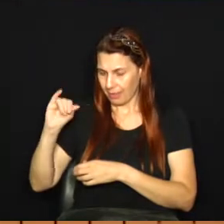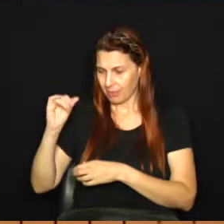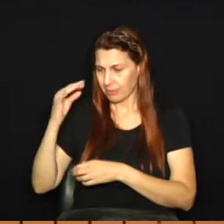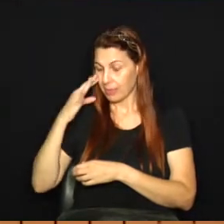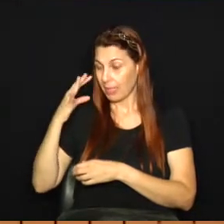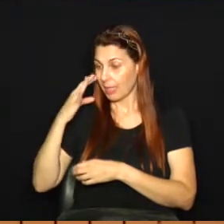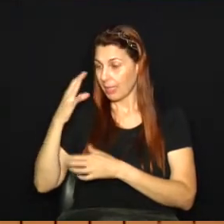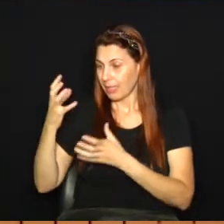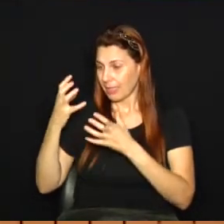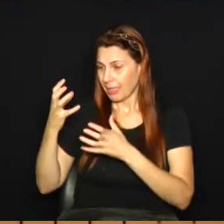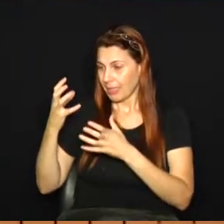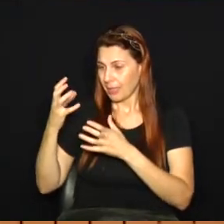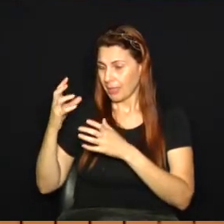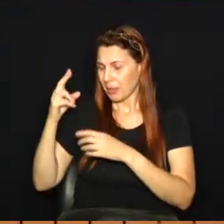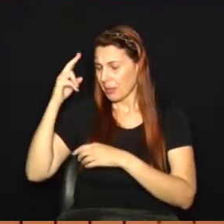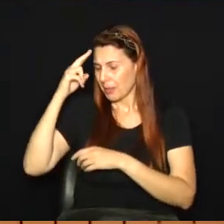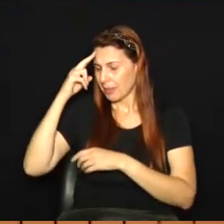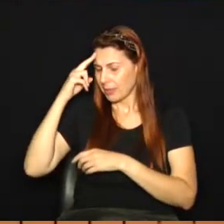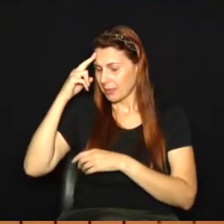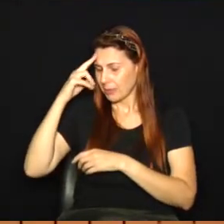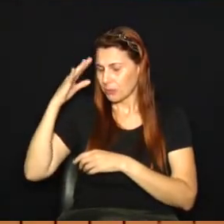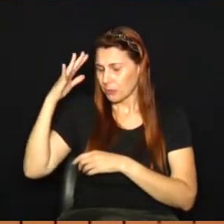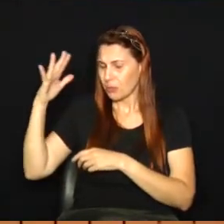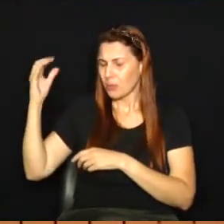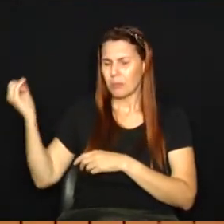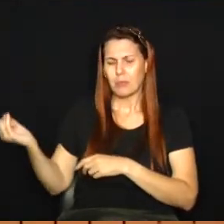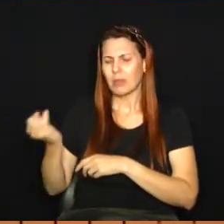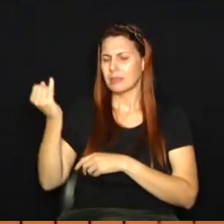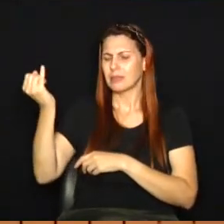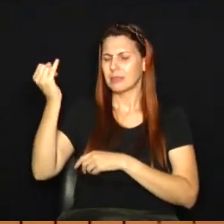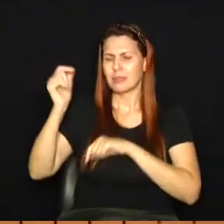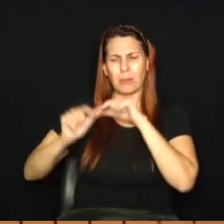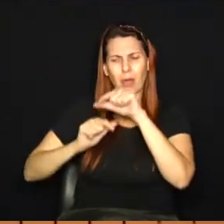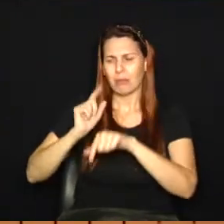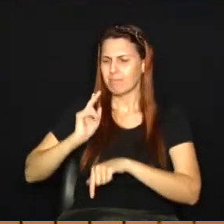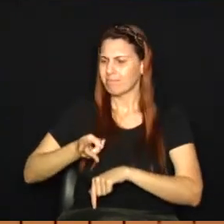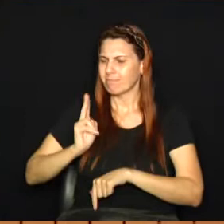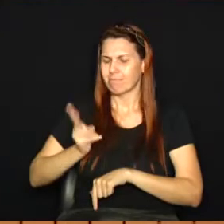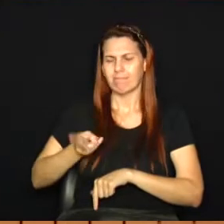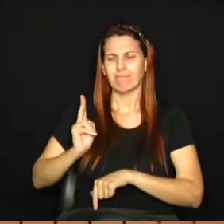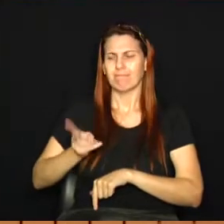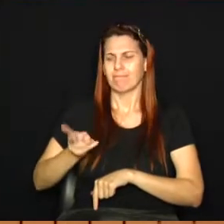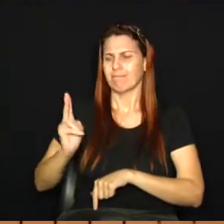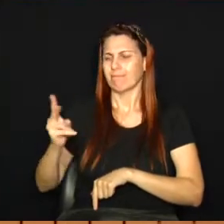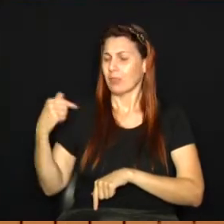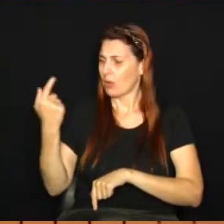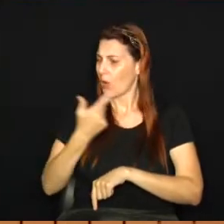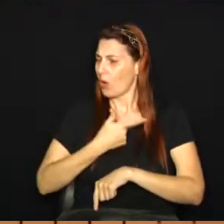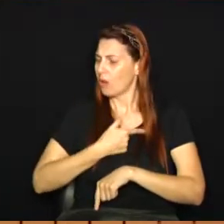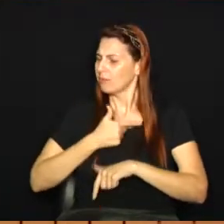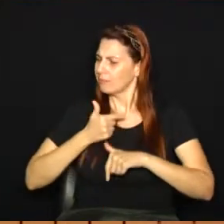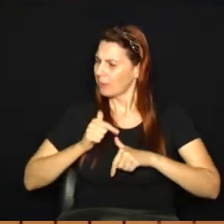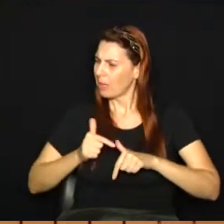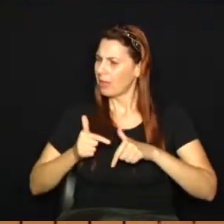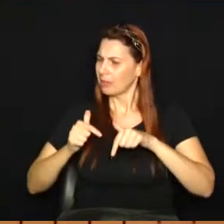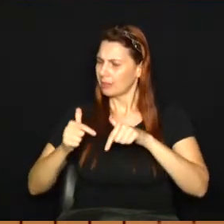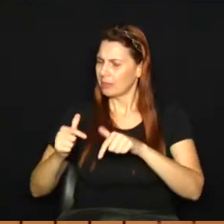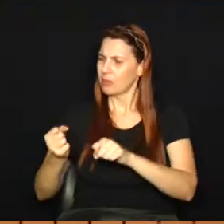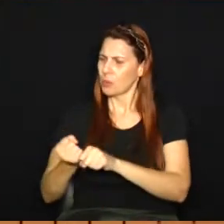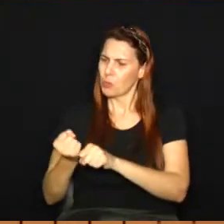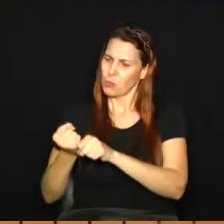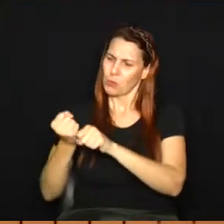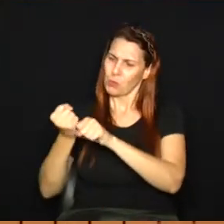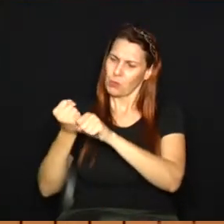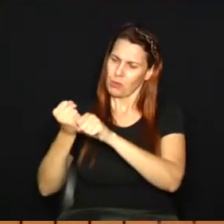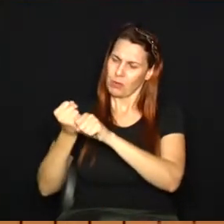tão importante o sonho que ele tinha, que nós pudemos continuar esse trabalho. Daí fomos fazendo, construímos a